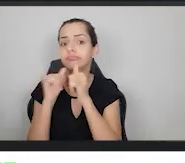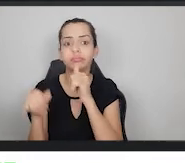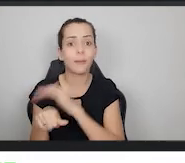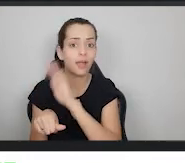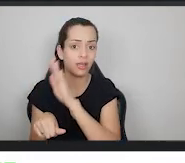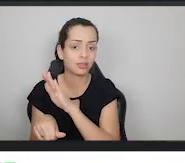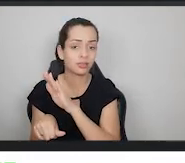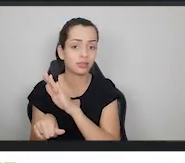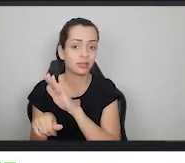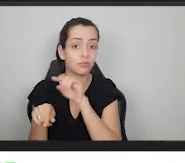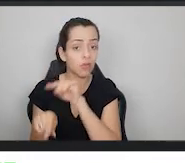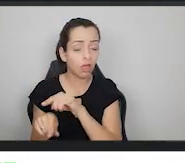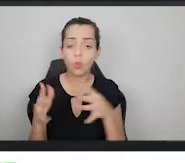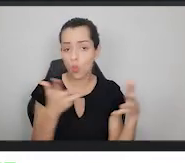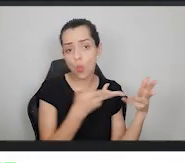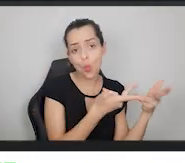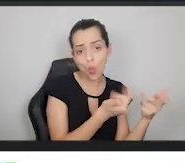mesmos.